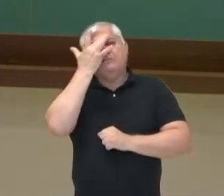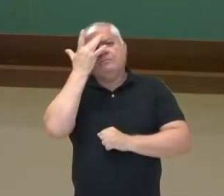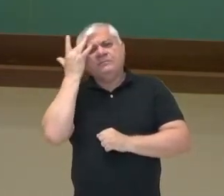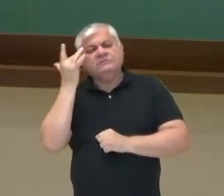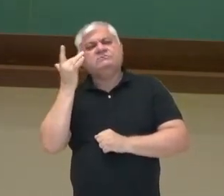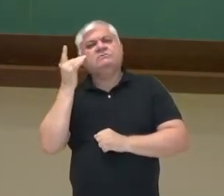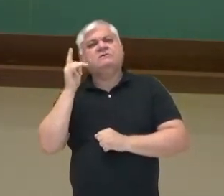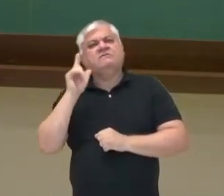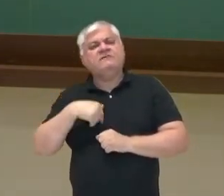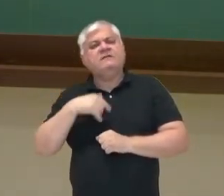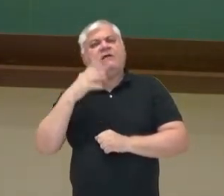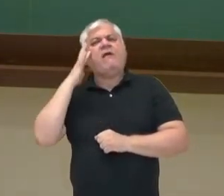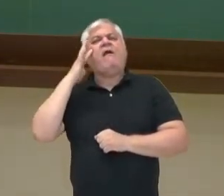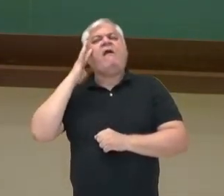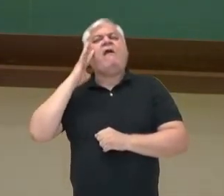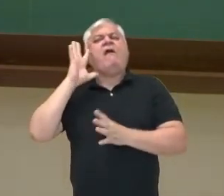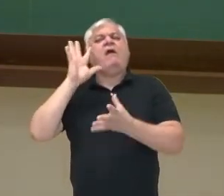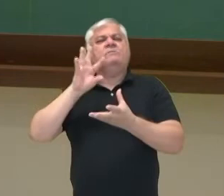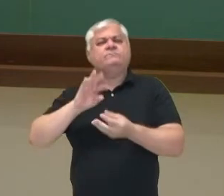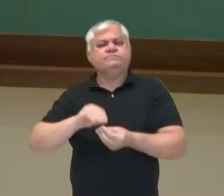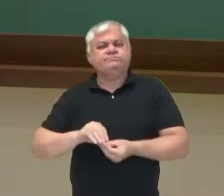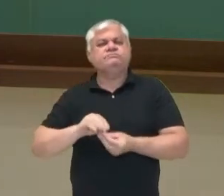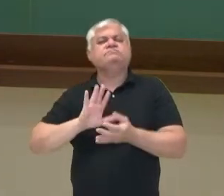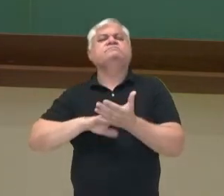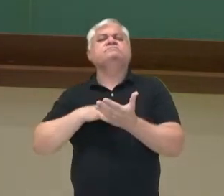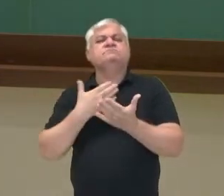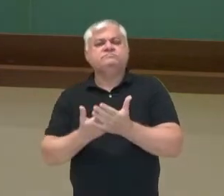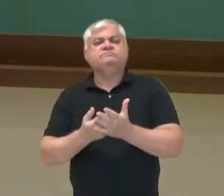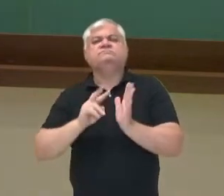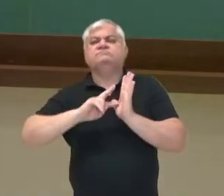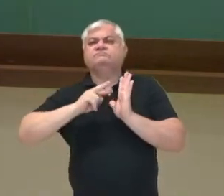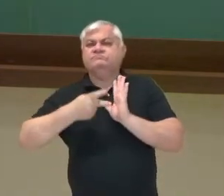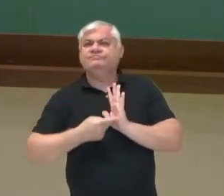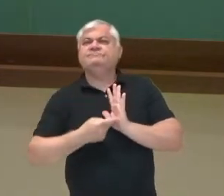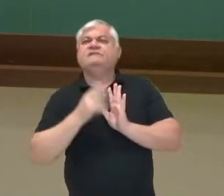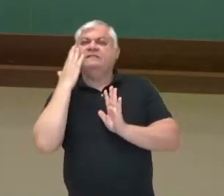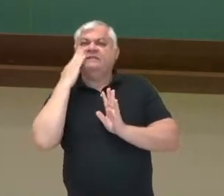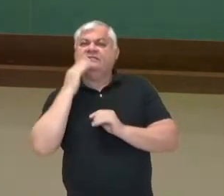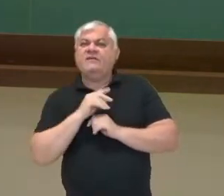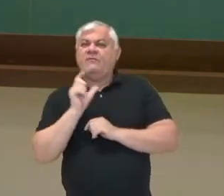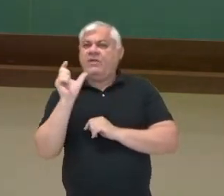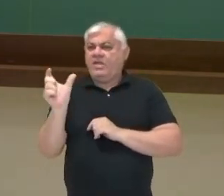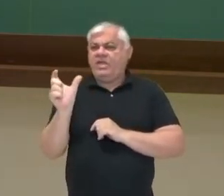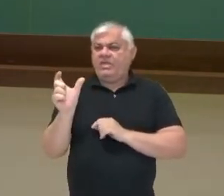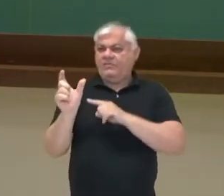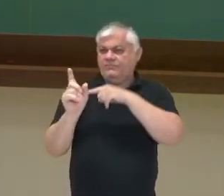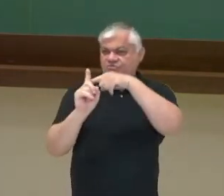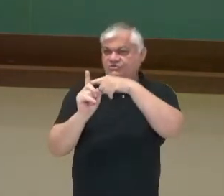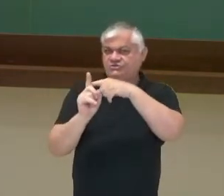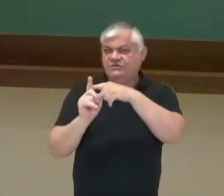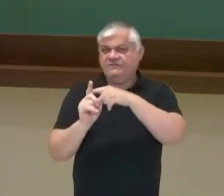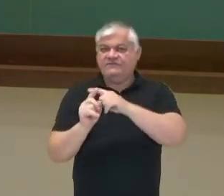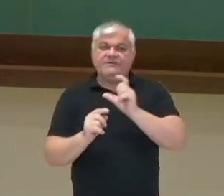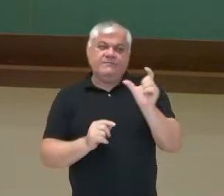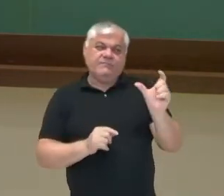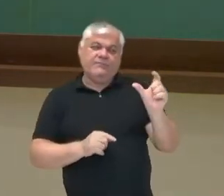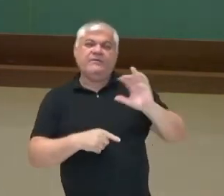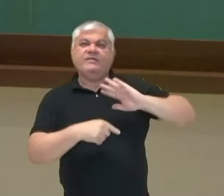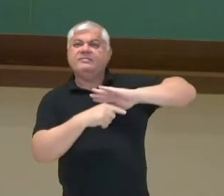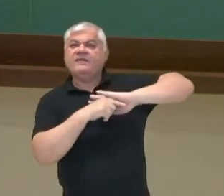vão tirando ali, né, uma informação ou outra. Ah, será que veio dessa expressão? Será que ela é uma